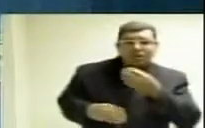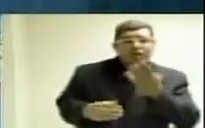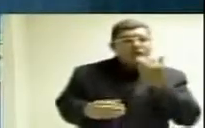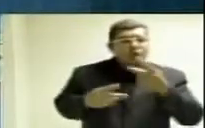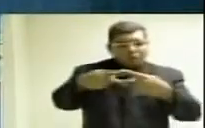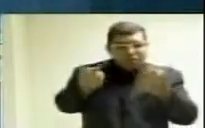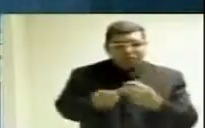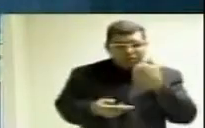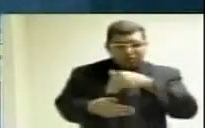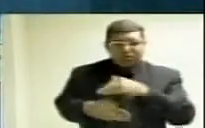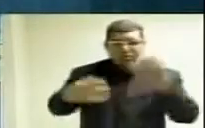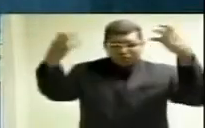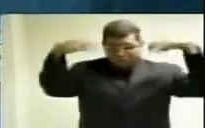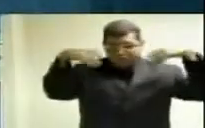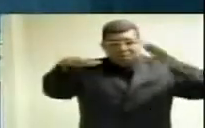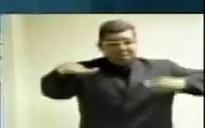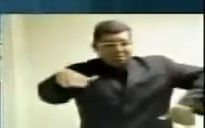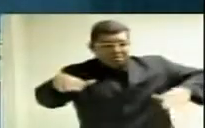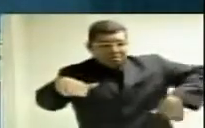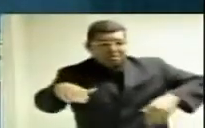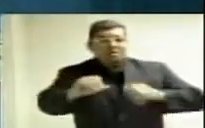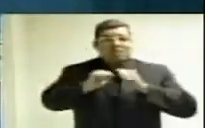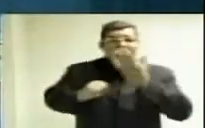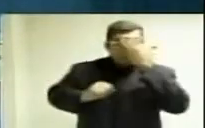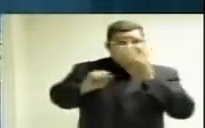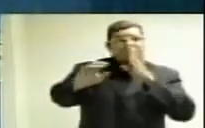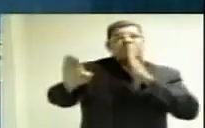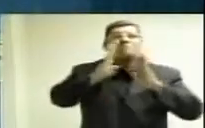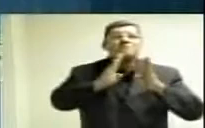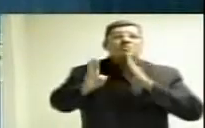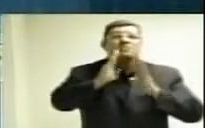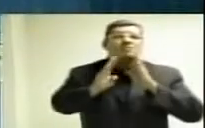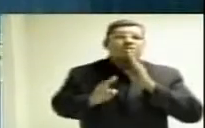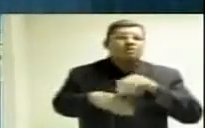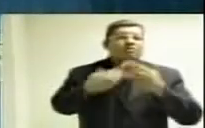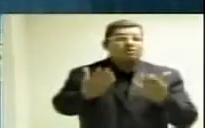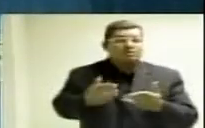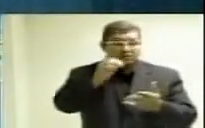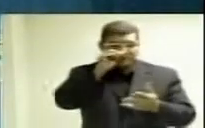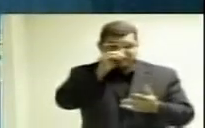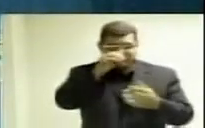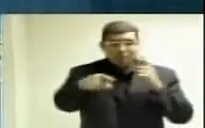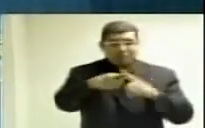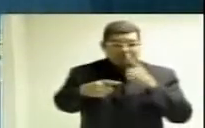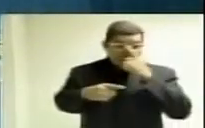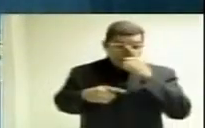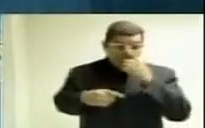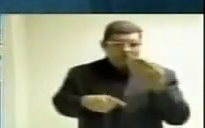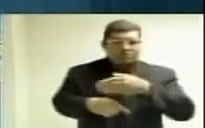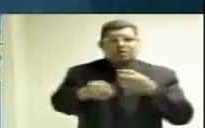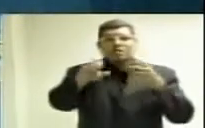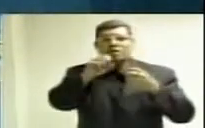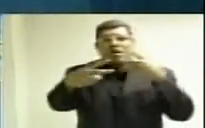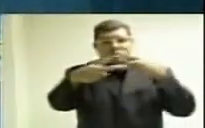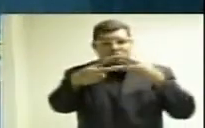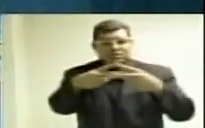come pizza e toma banho de piscina e ainda posta as fotos no Facebook. Portanto, o